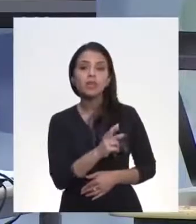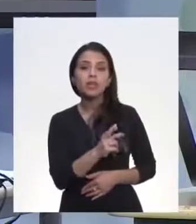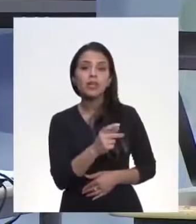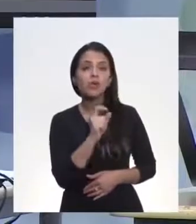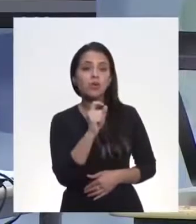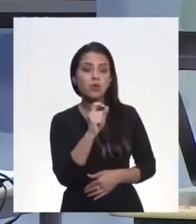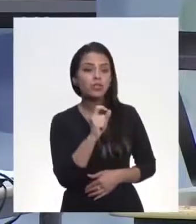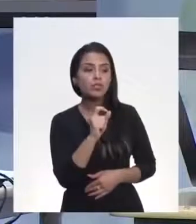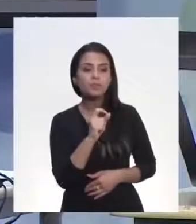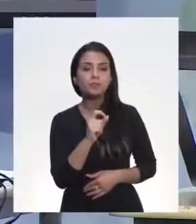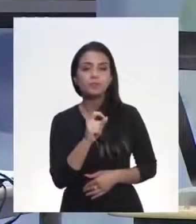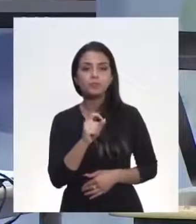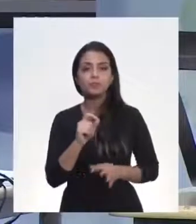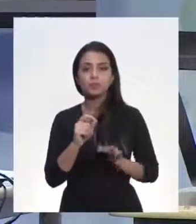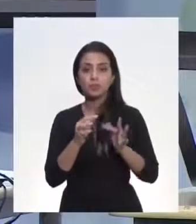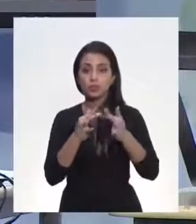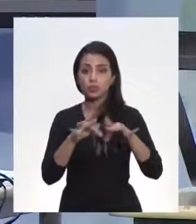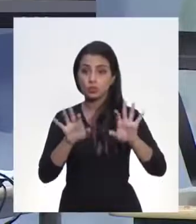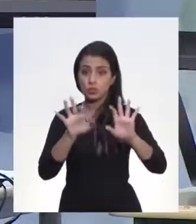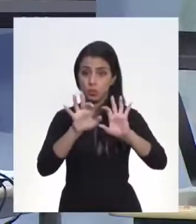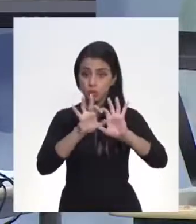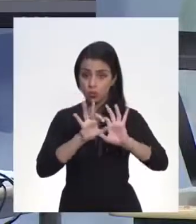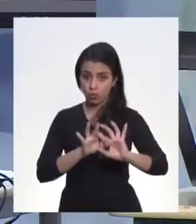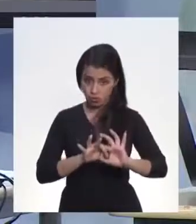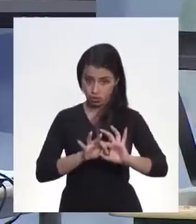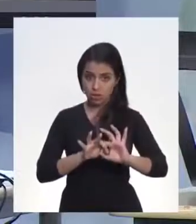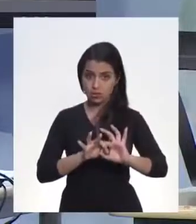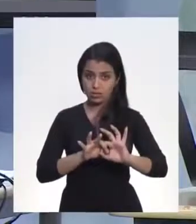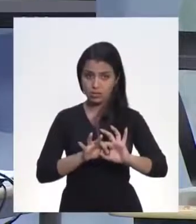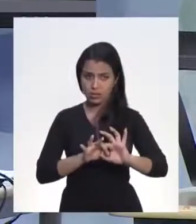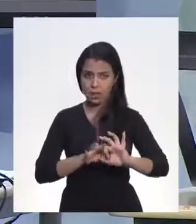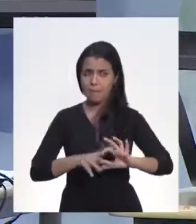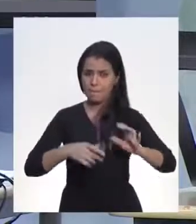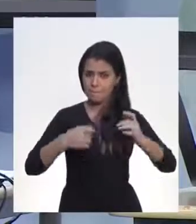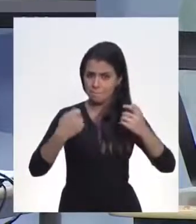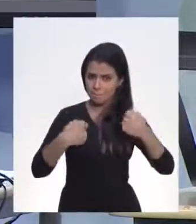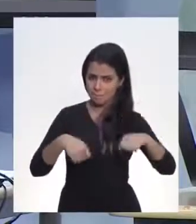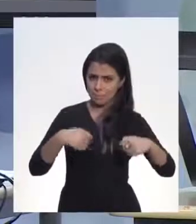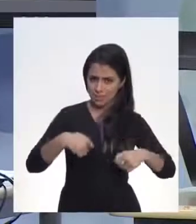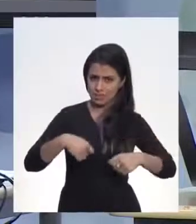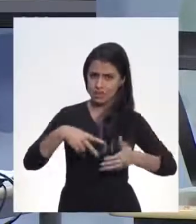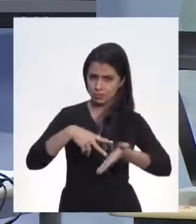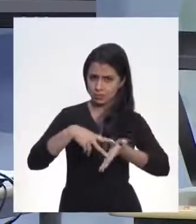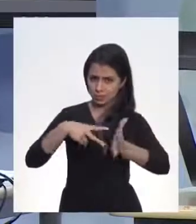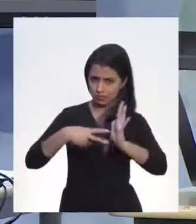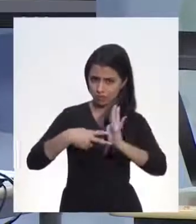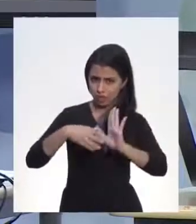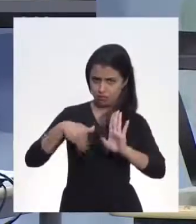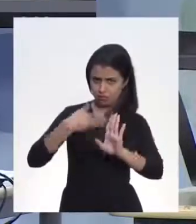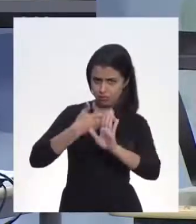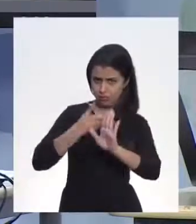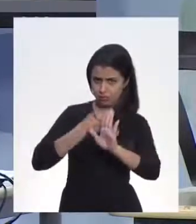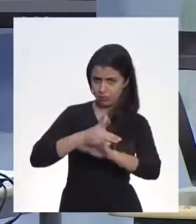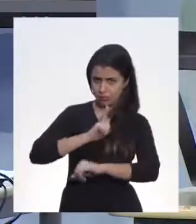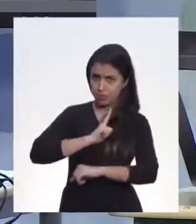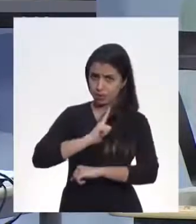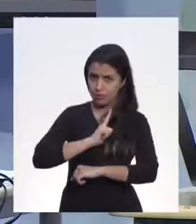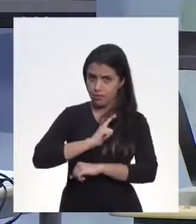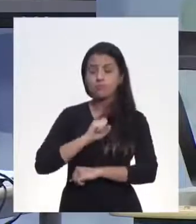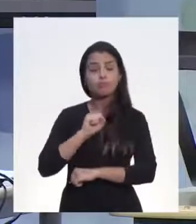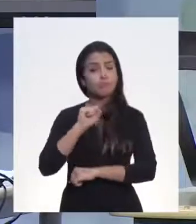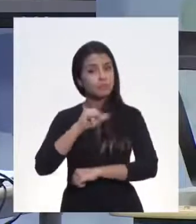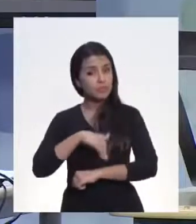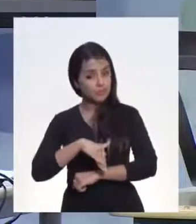a subordinada adverbial necessariamente vai estar lá o sentido? Sim, ela é a